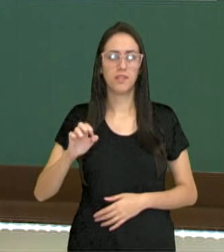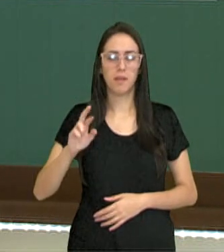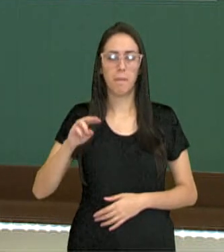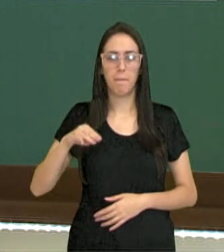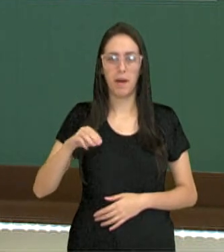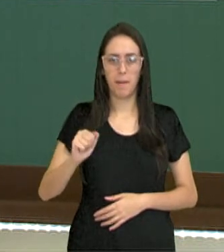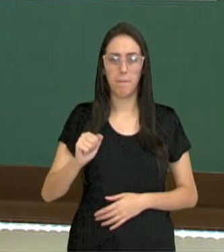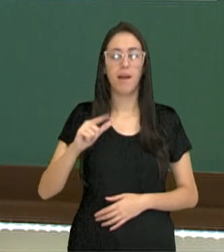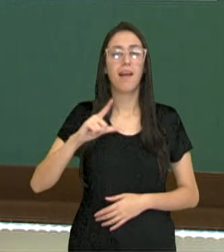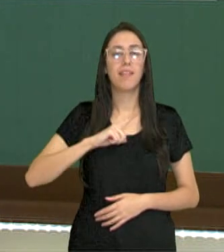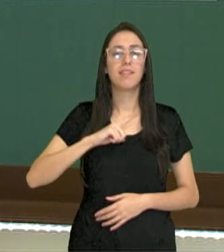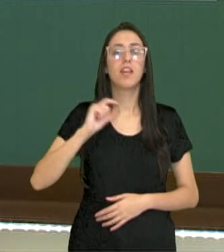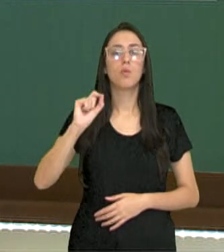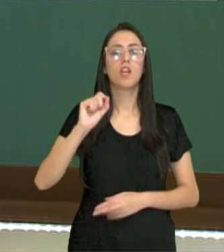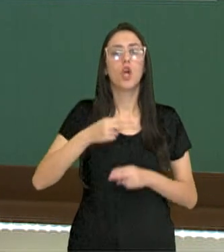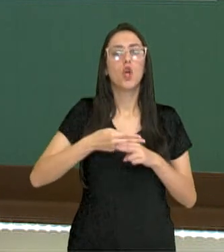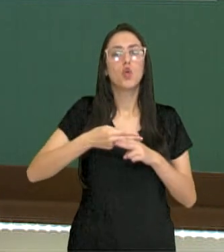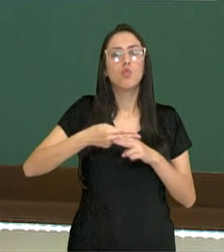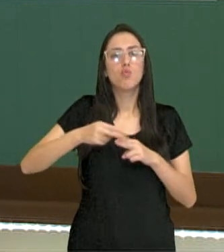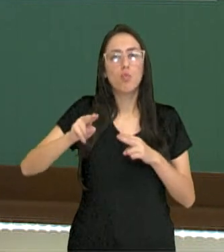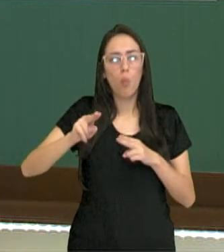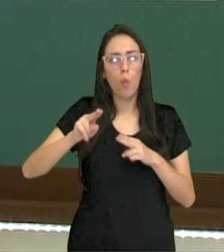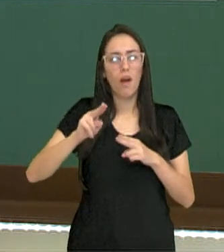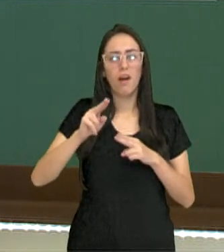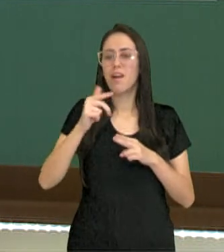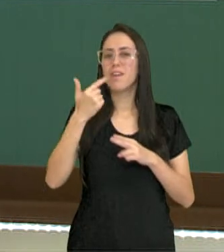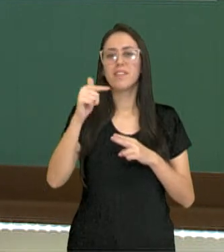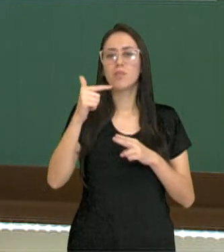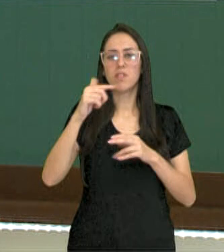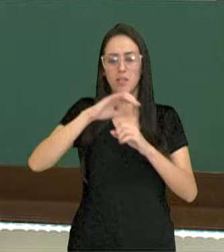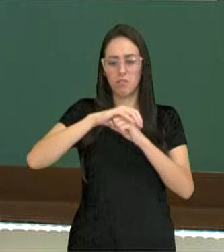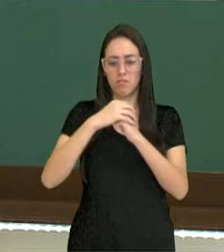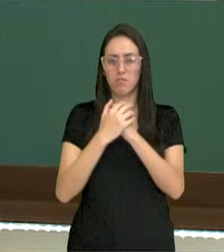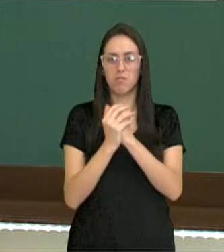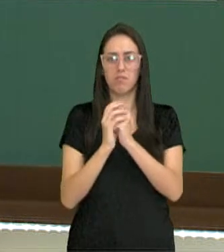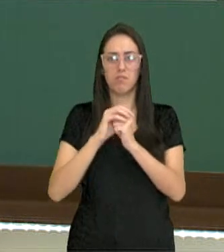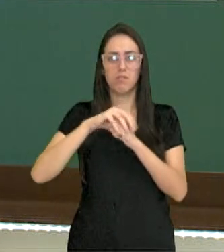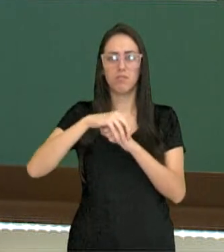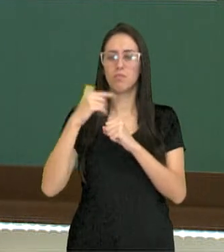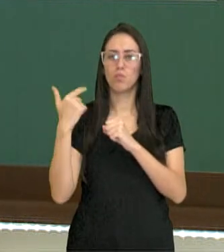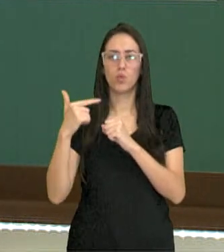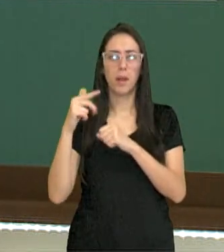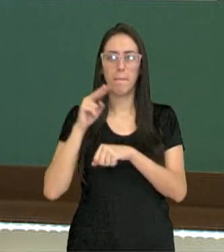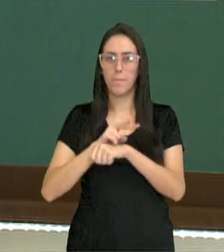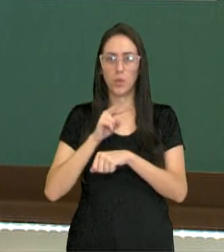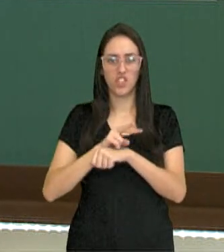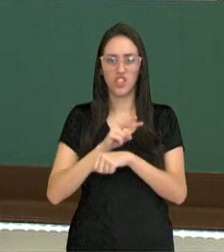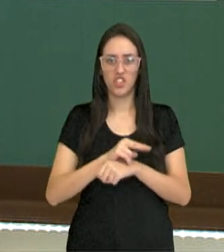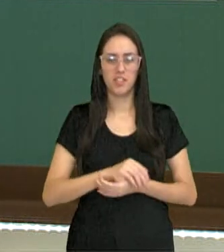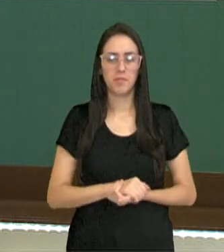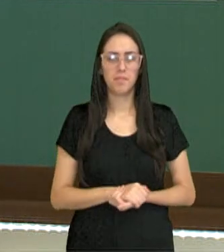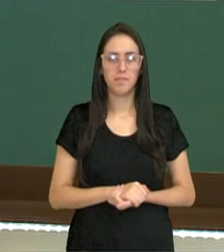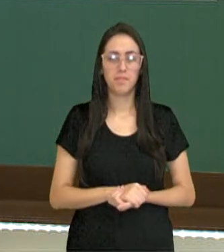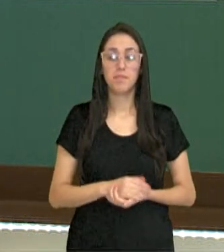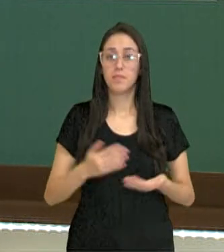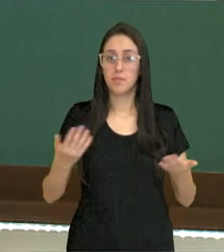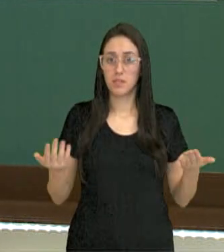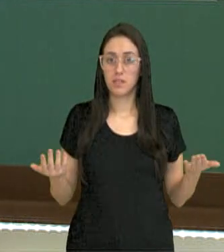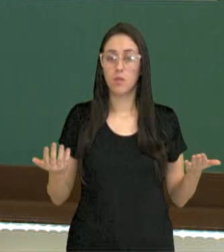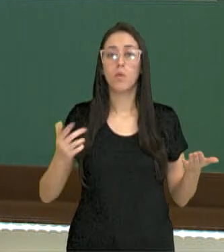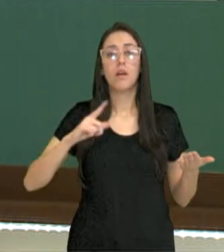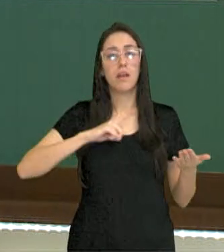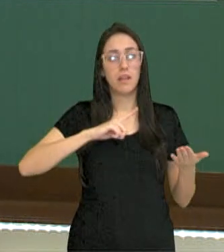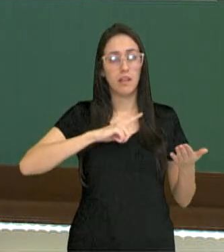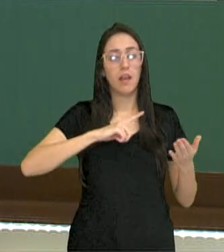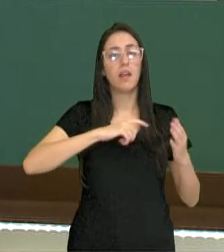semente nua, ou seja, sem um fruto envolvendo a sua estrutura. Ou seja, existem